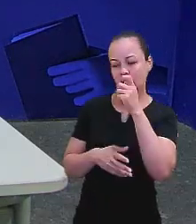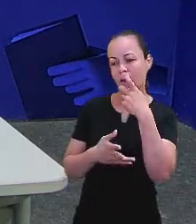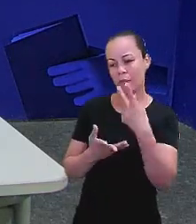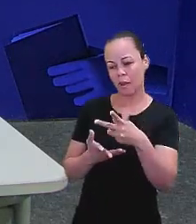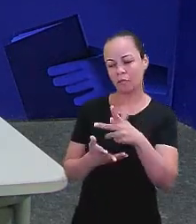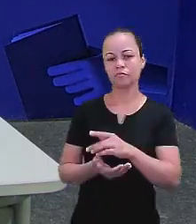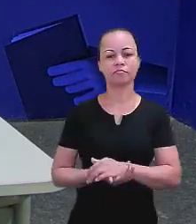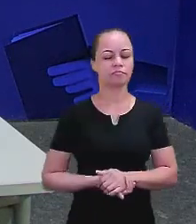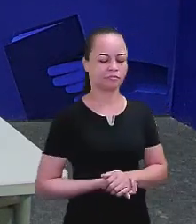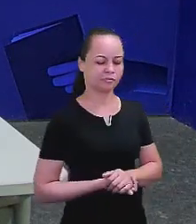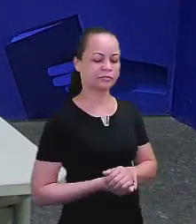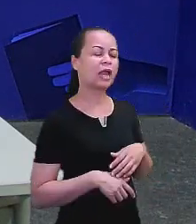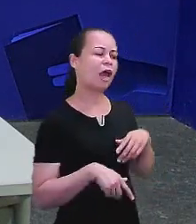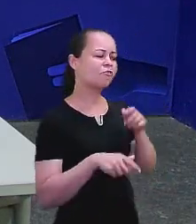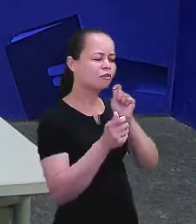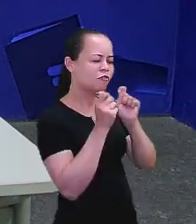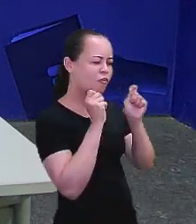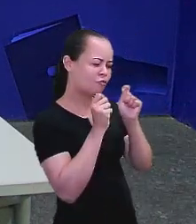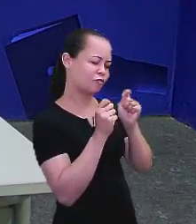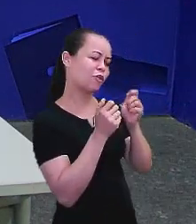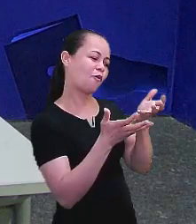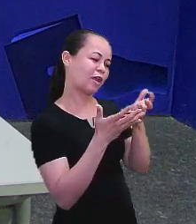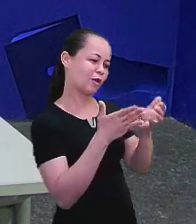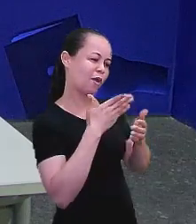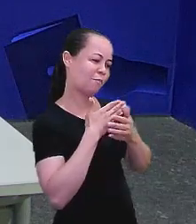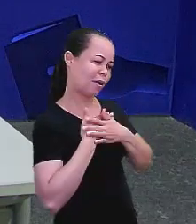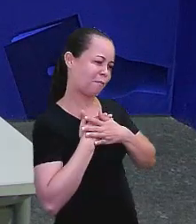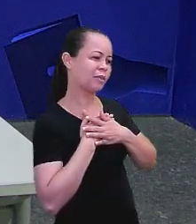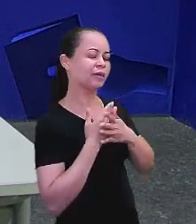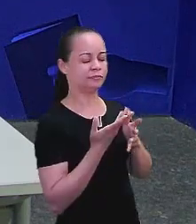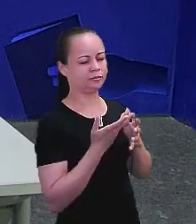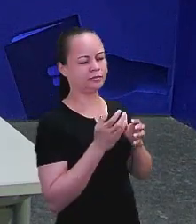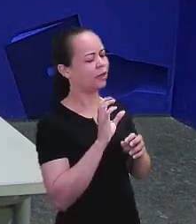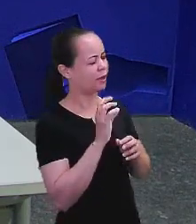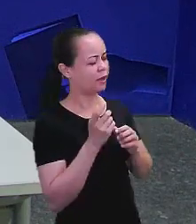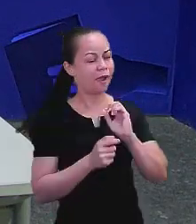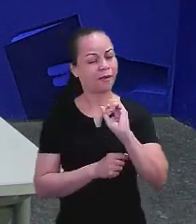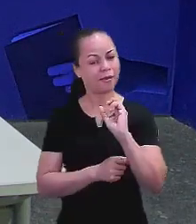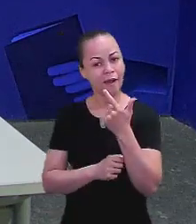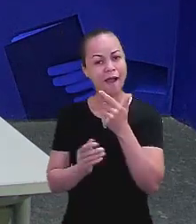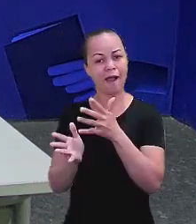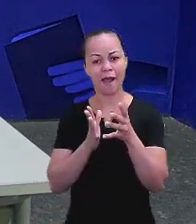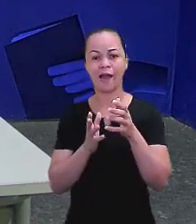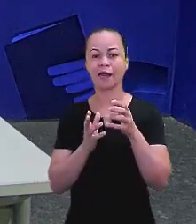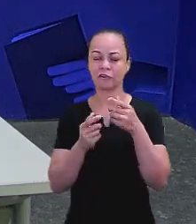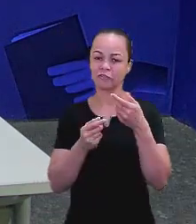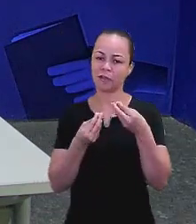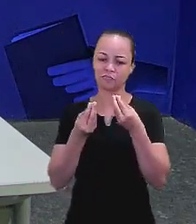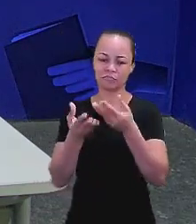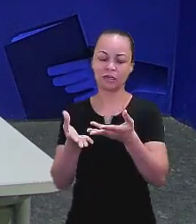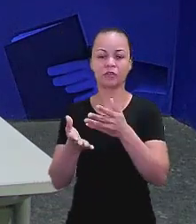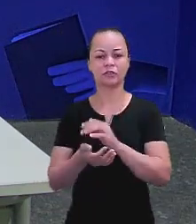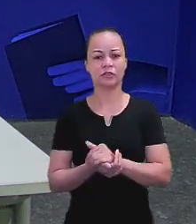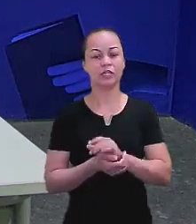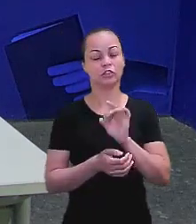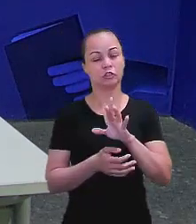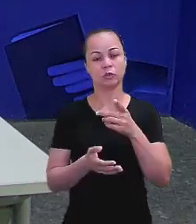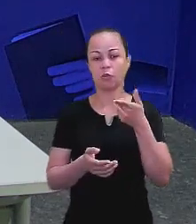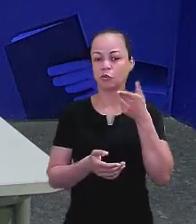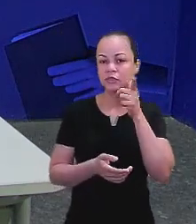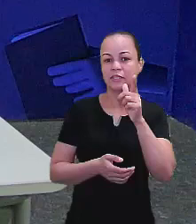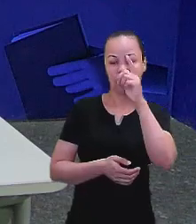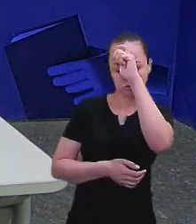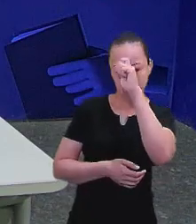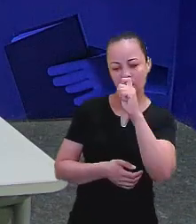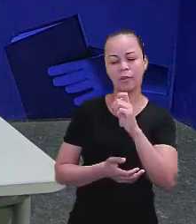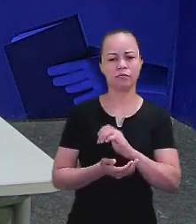ficou tão fofinho. Quero ele pra mim. Claro, Lilinha, vai ficar pra você. Só que a gente tem que arrumar um chapéu. Ah, o chapéu é mais fácil, a gente